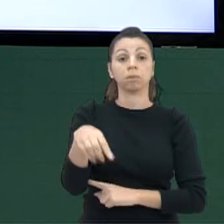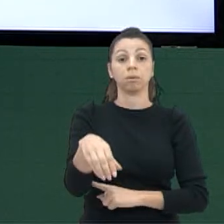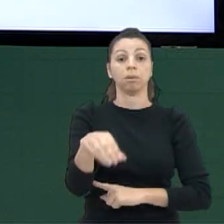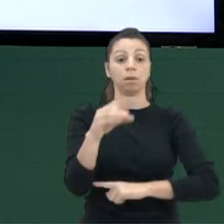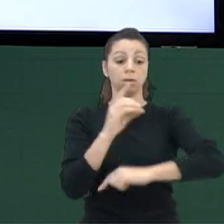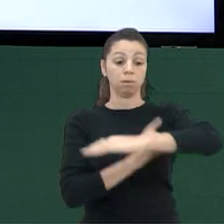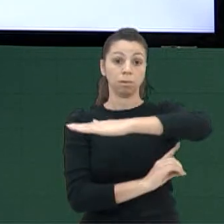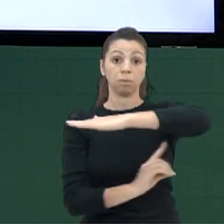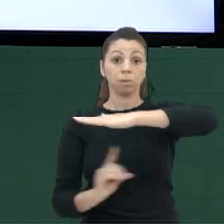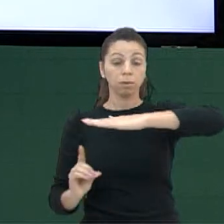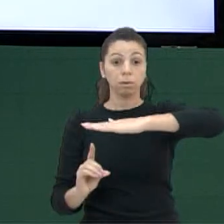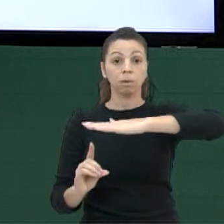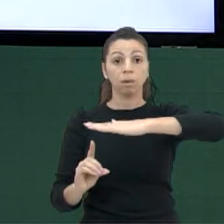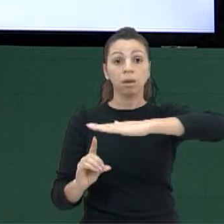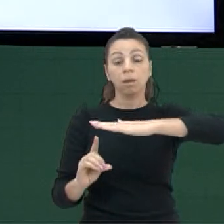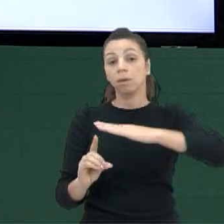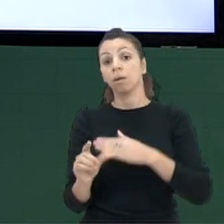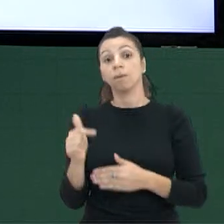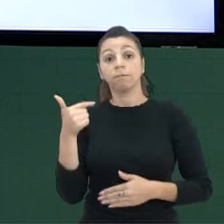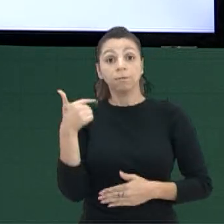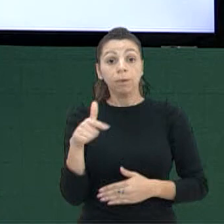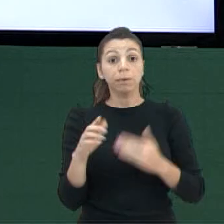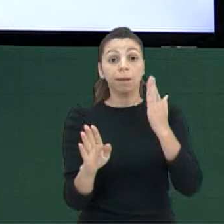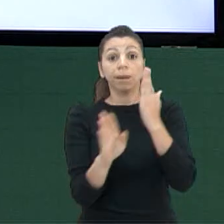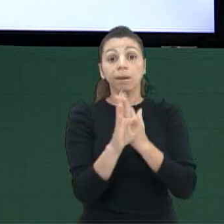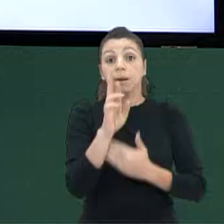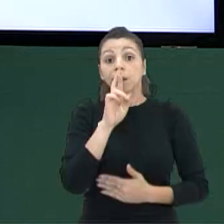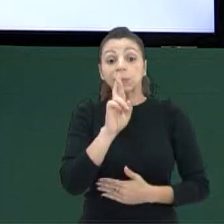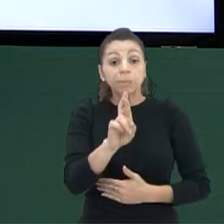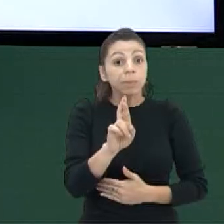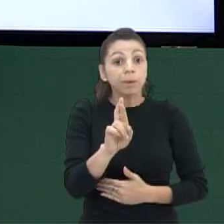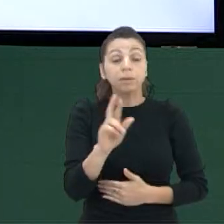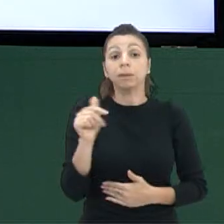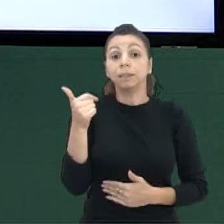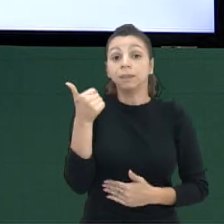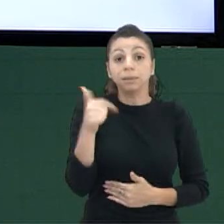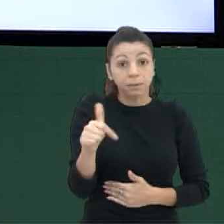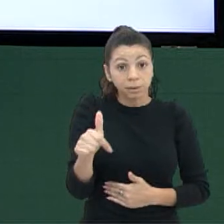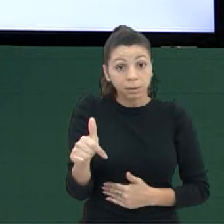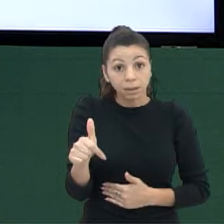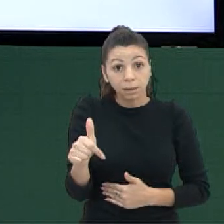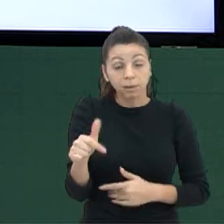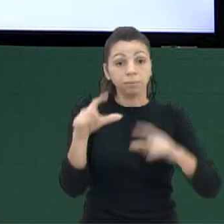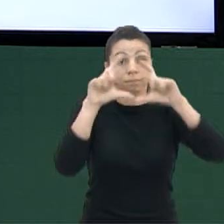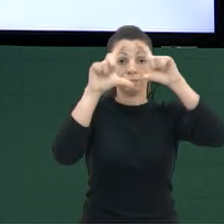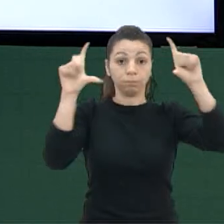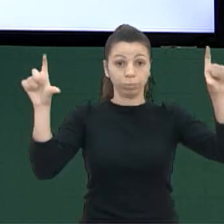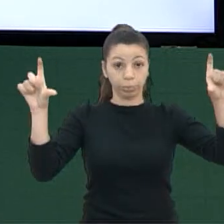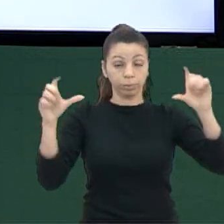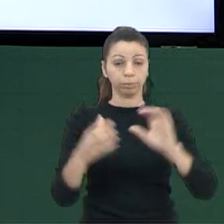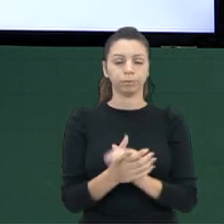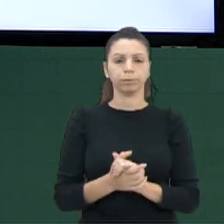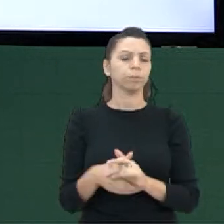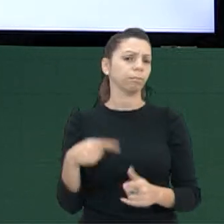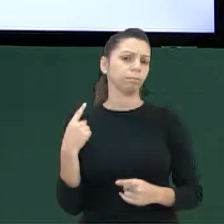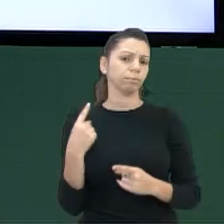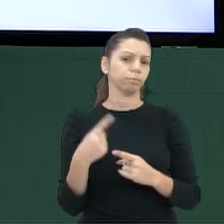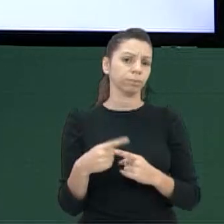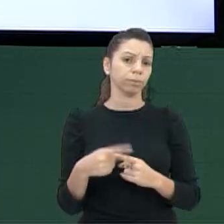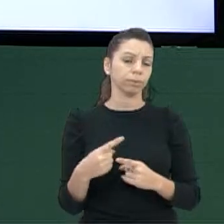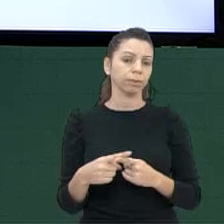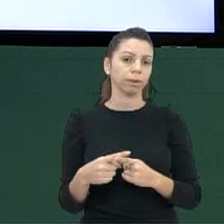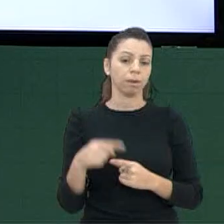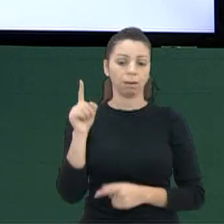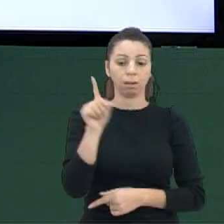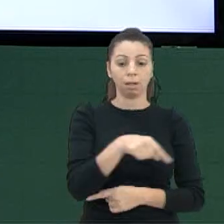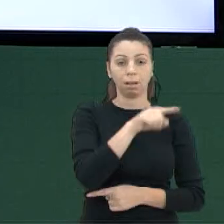eu não tenho uma resolução para esse resultado, para essa conta, para essa expressão. Por quê? Vai anular a